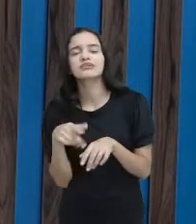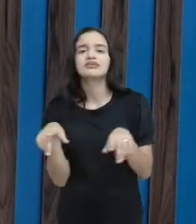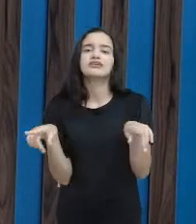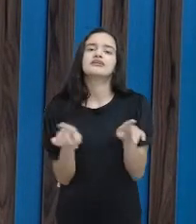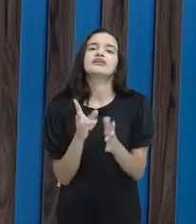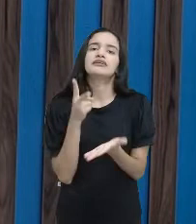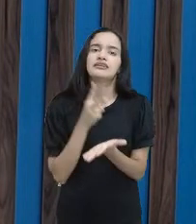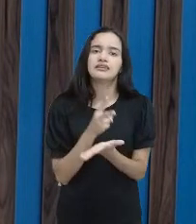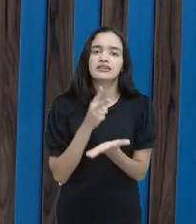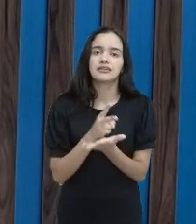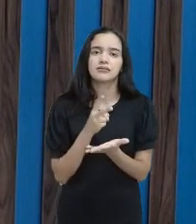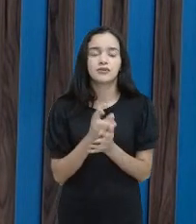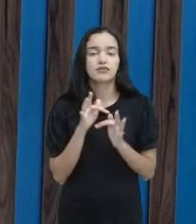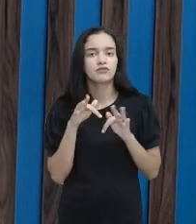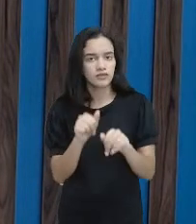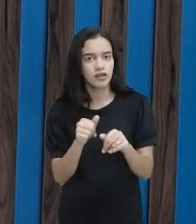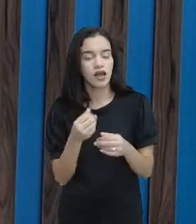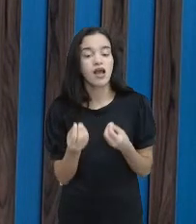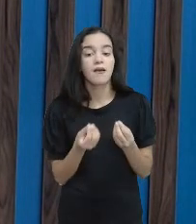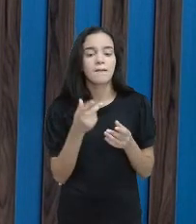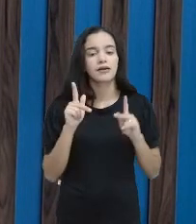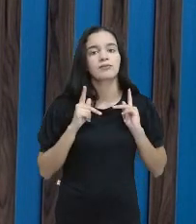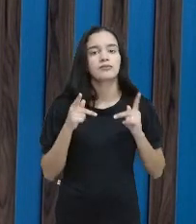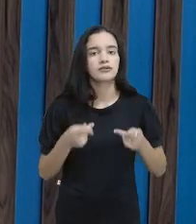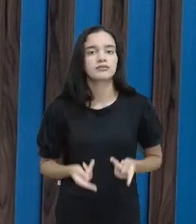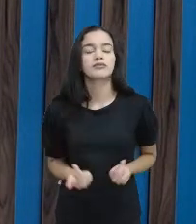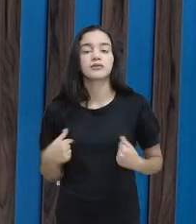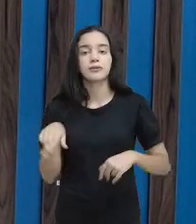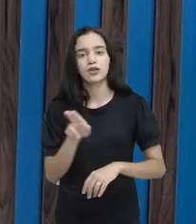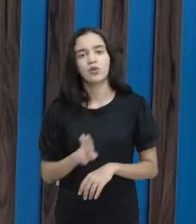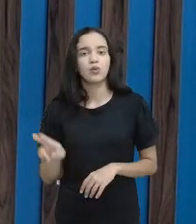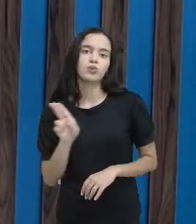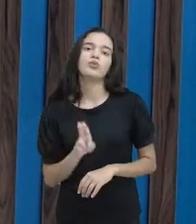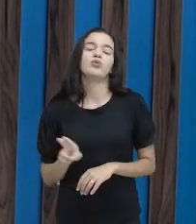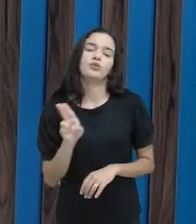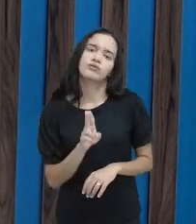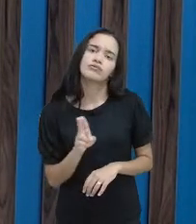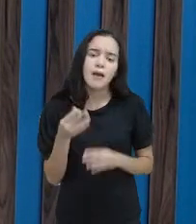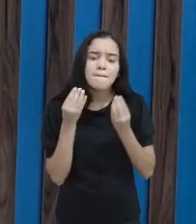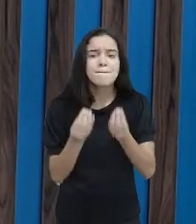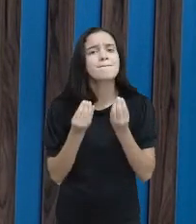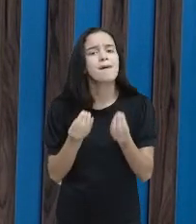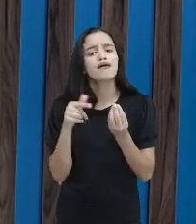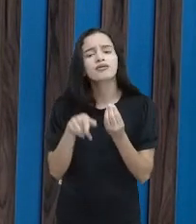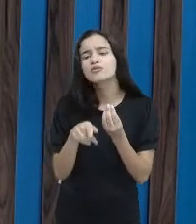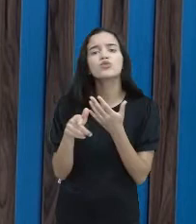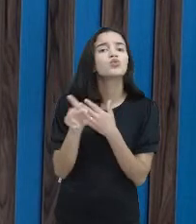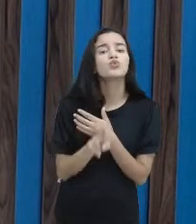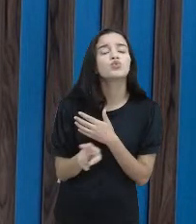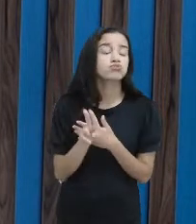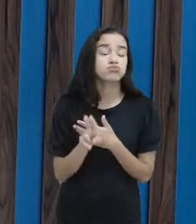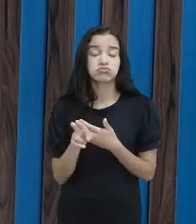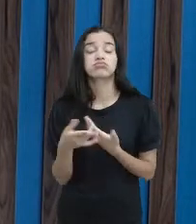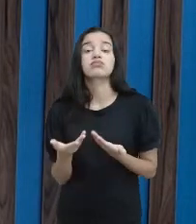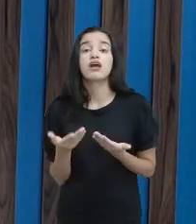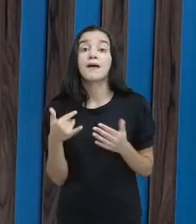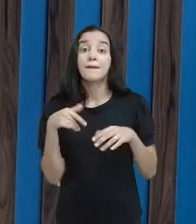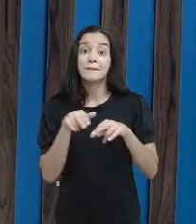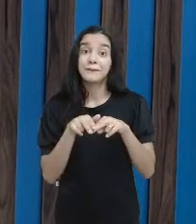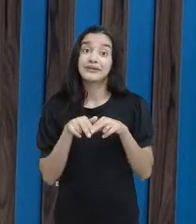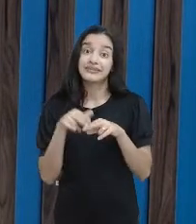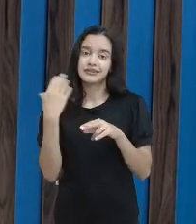uma finalidade, né? Para aquele elemento, né? Utilizar para quê, né? Para que ele serve? Então, por isso que a